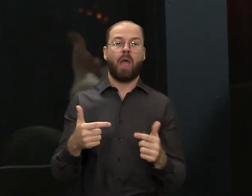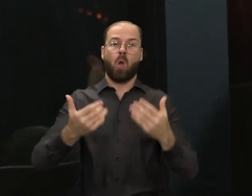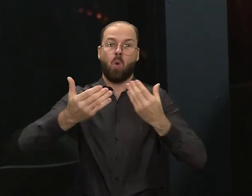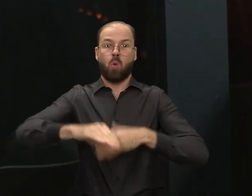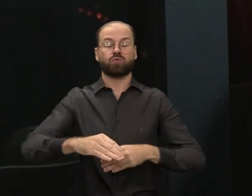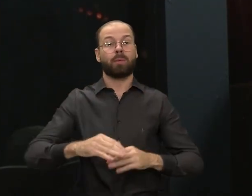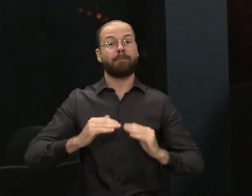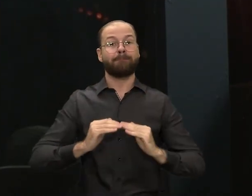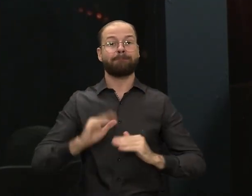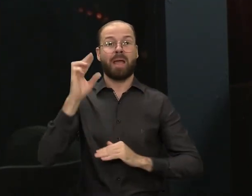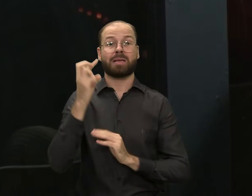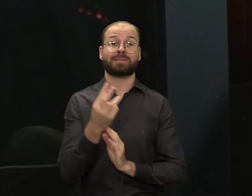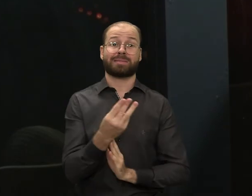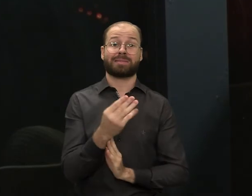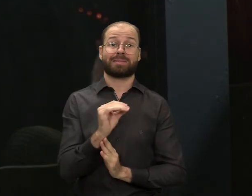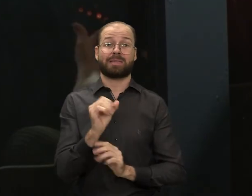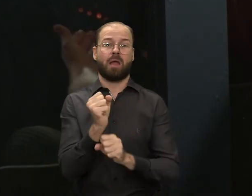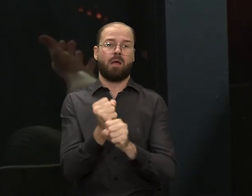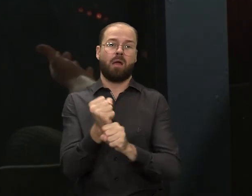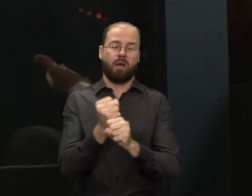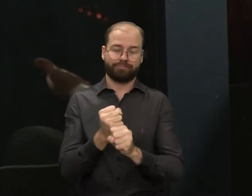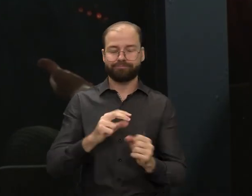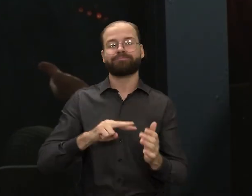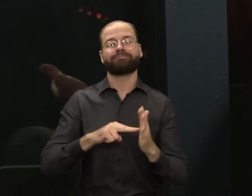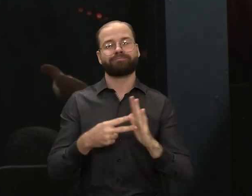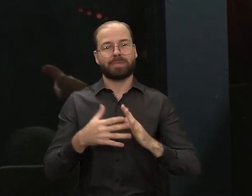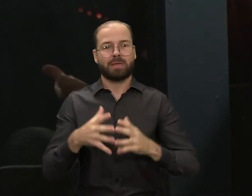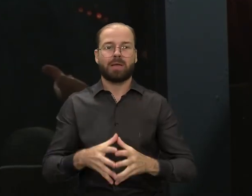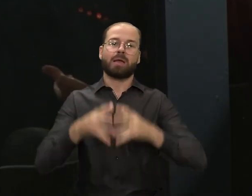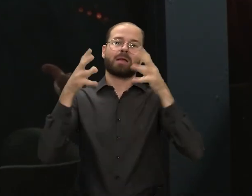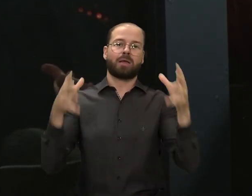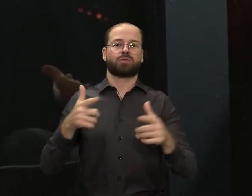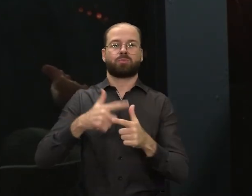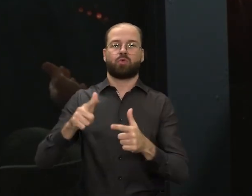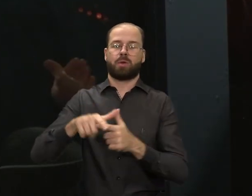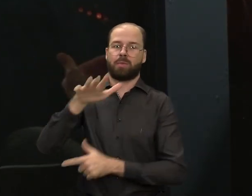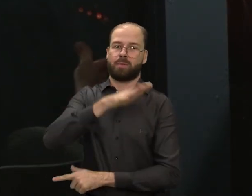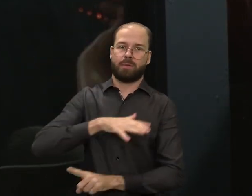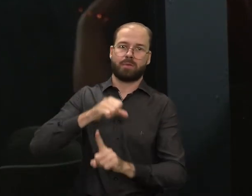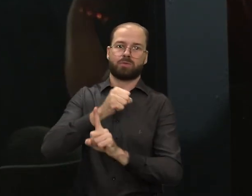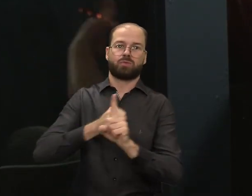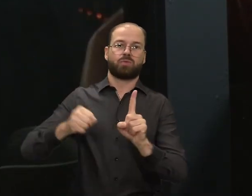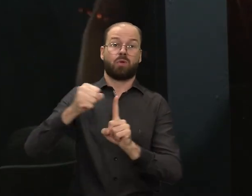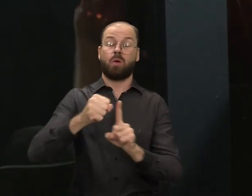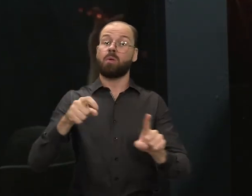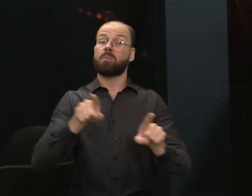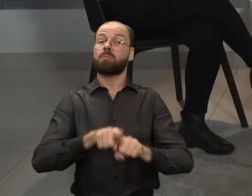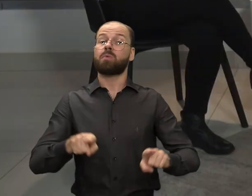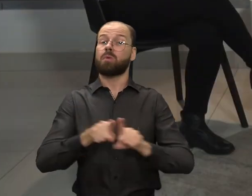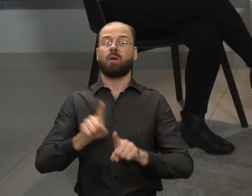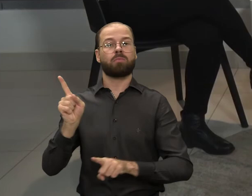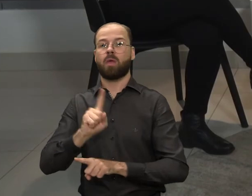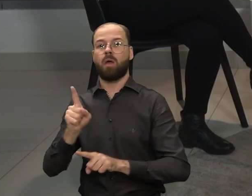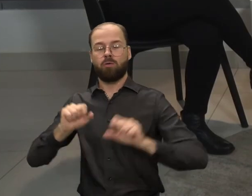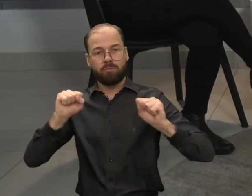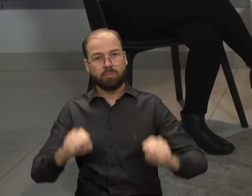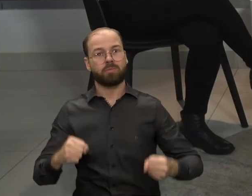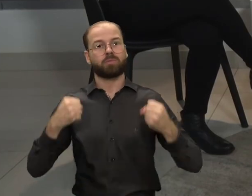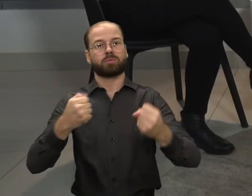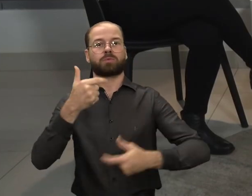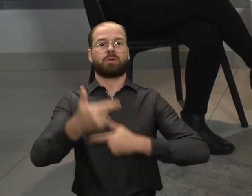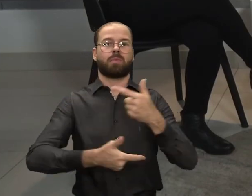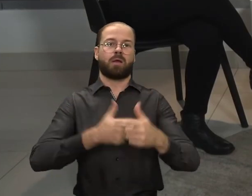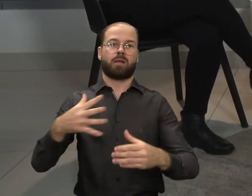há mais de 30 anos. E isso é um grande problema para a sociedade, porque você não repõe a força de trabalho dentro